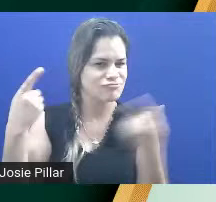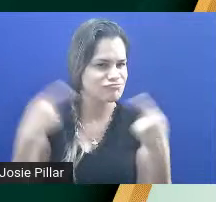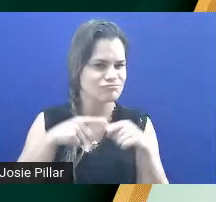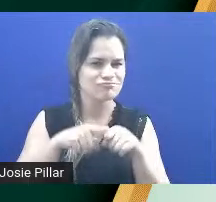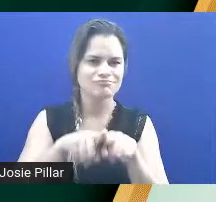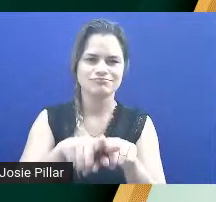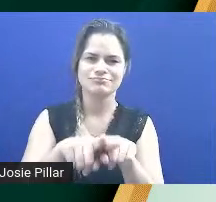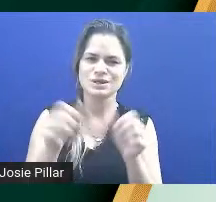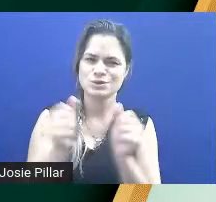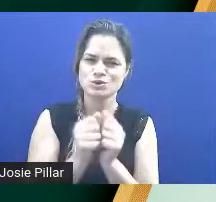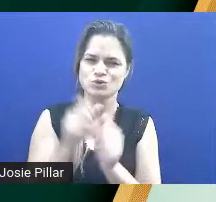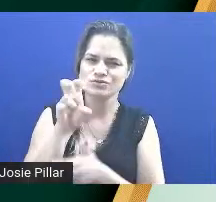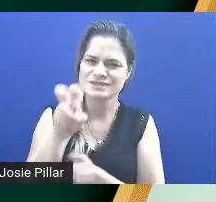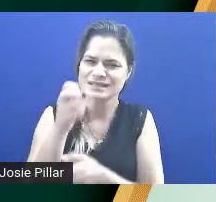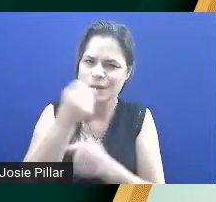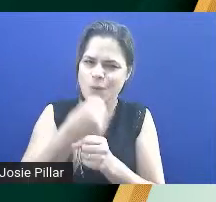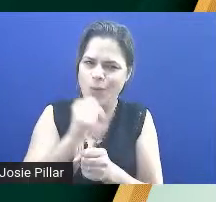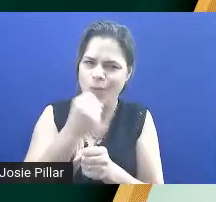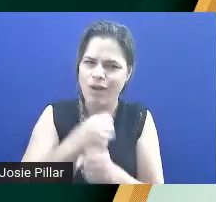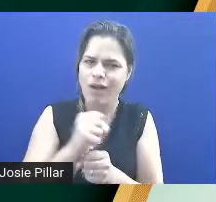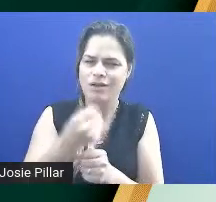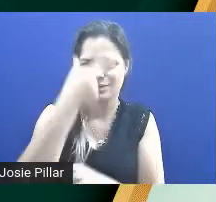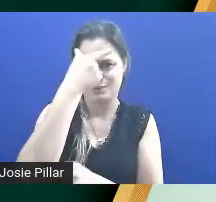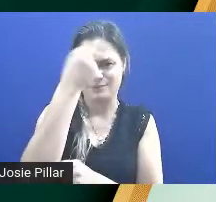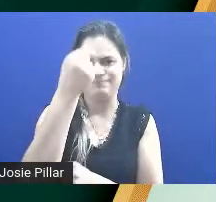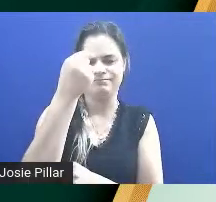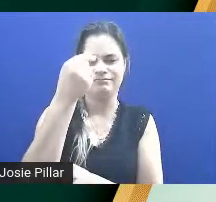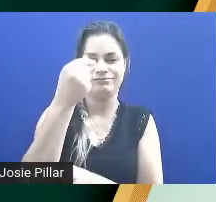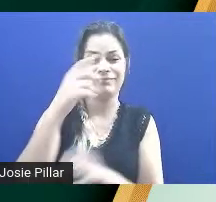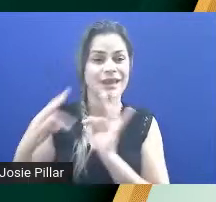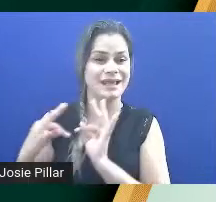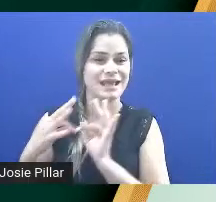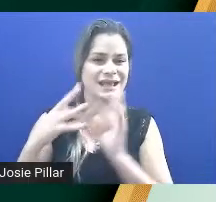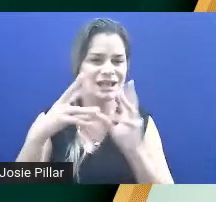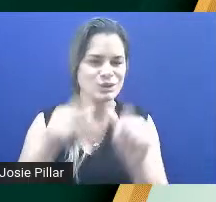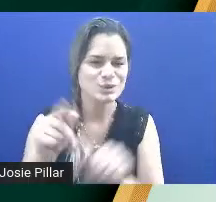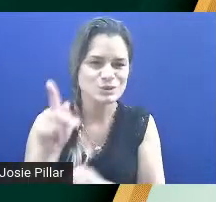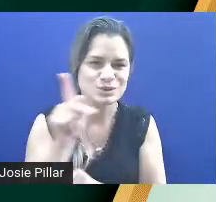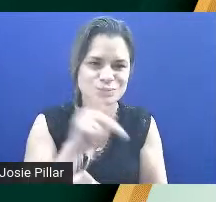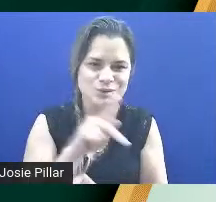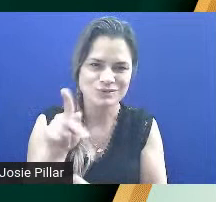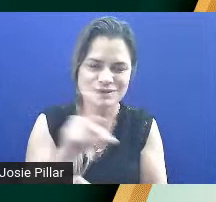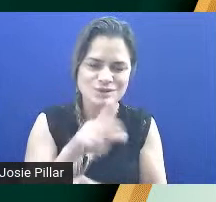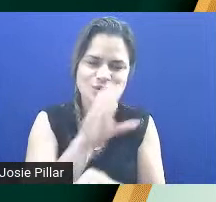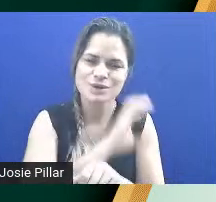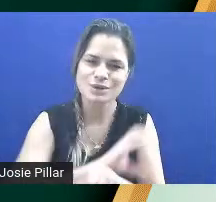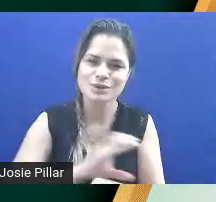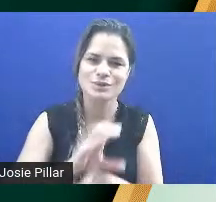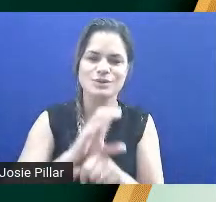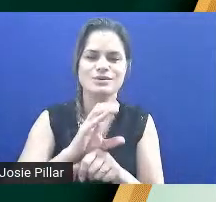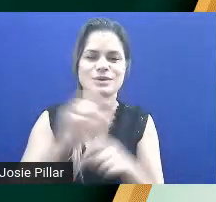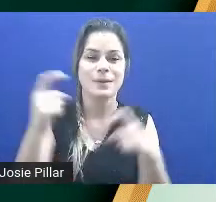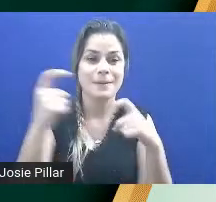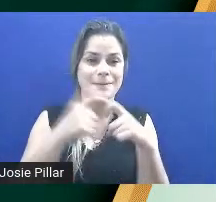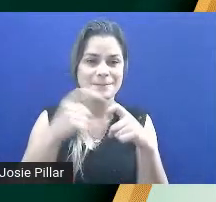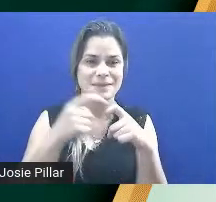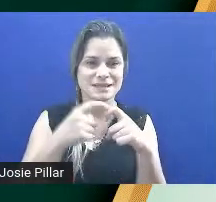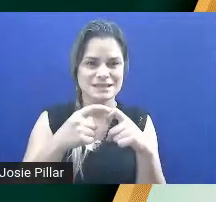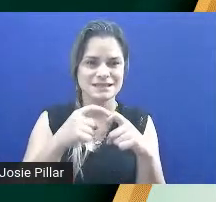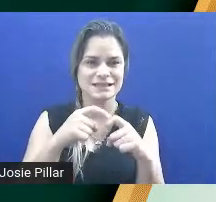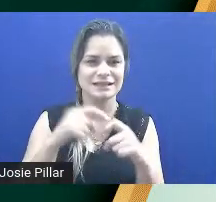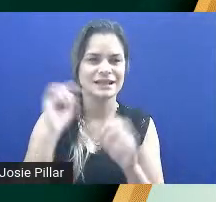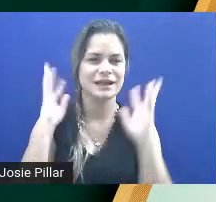todos esses 5 anos de graduação, e a todos os professores do curso de Medicina Veterinária pelos